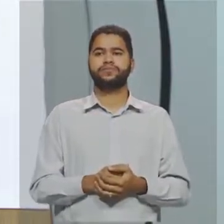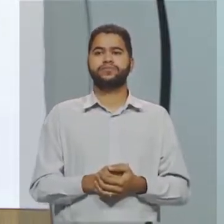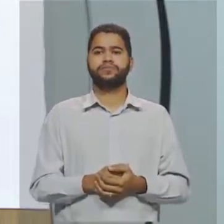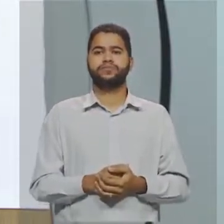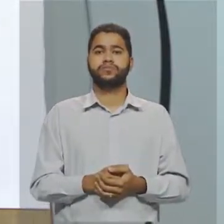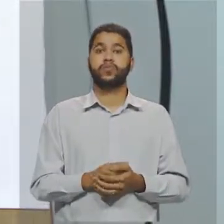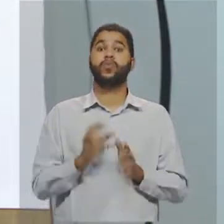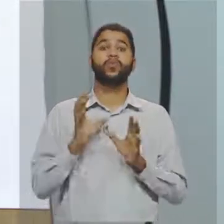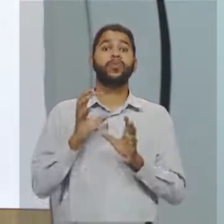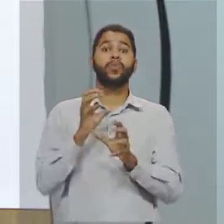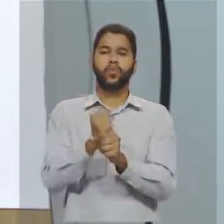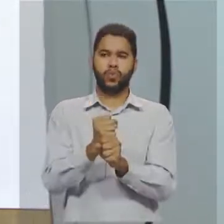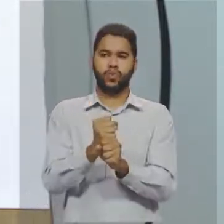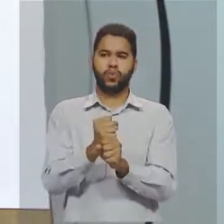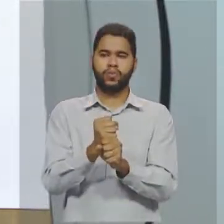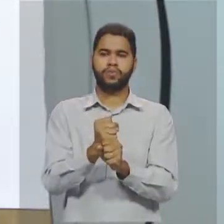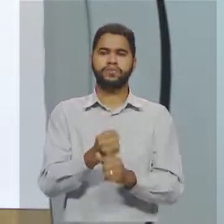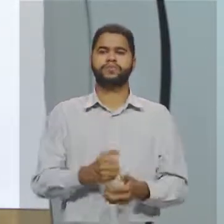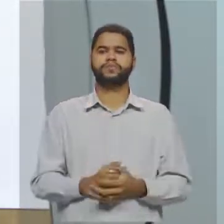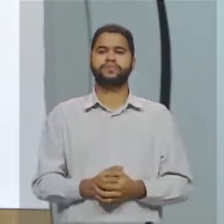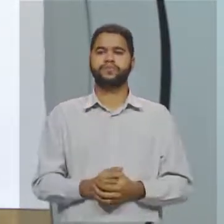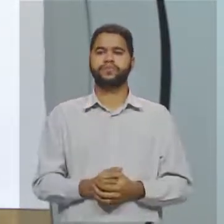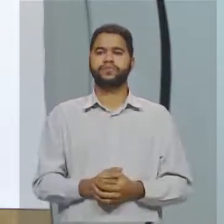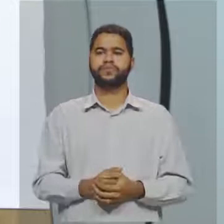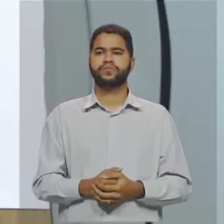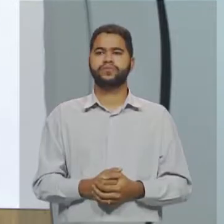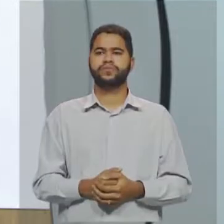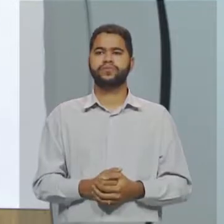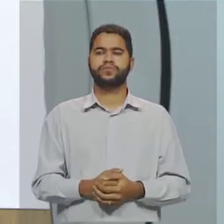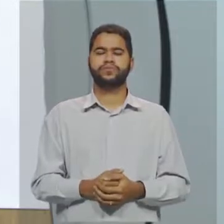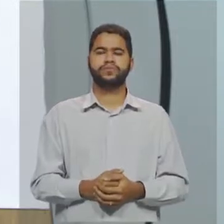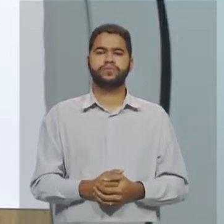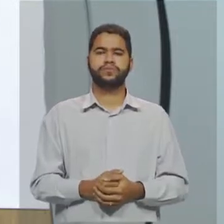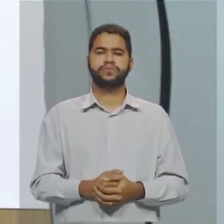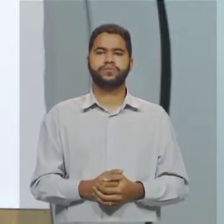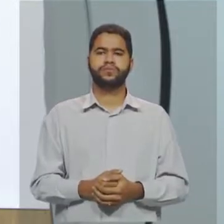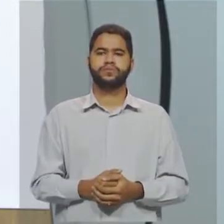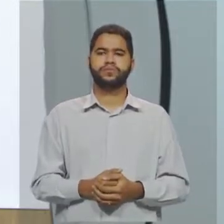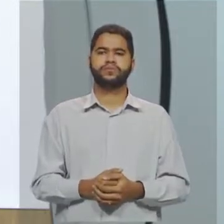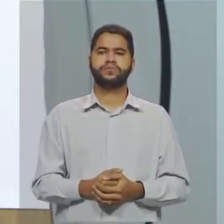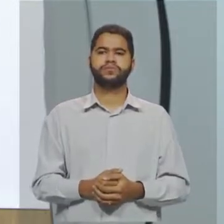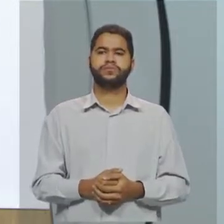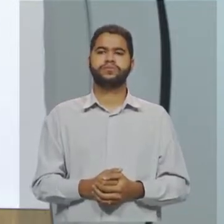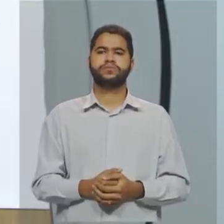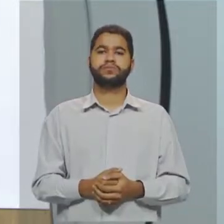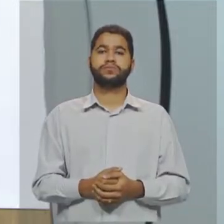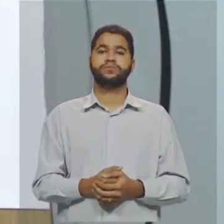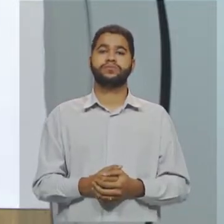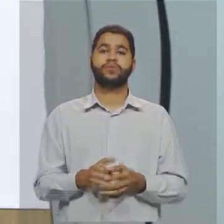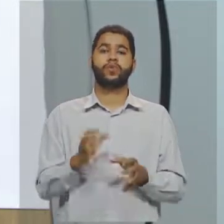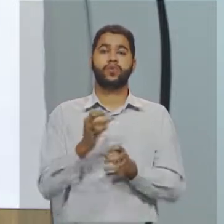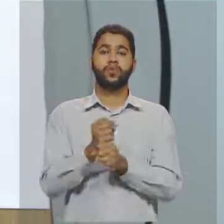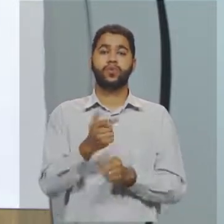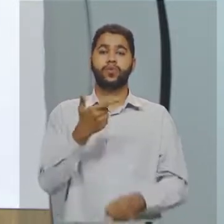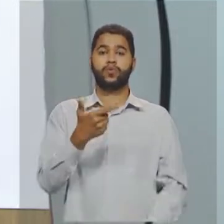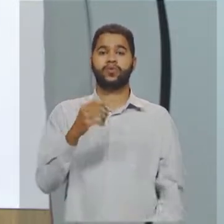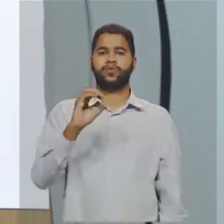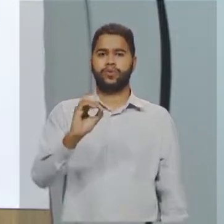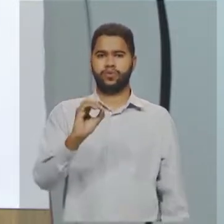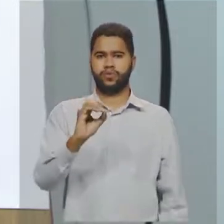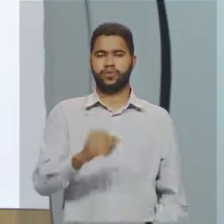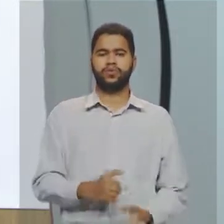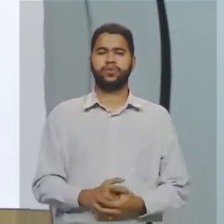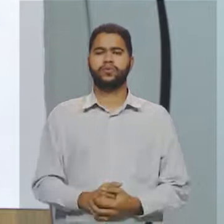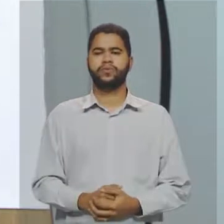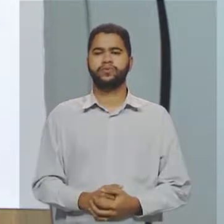o total. Então, o total aqui no caso, 10 mais 7, 17, mais 3, 20.